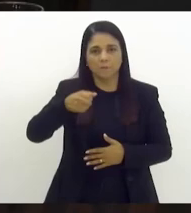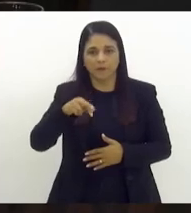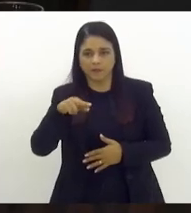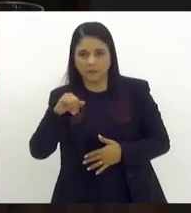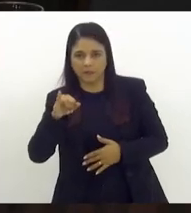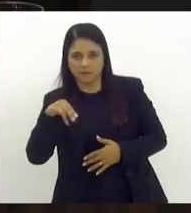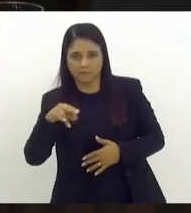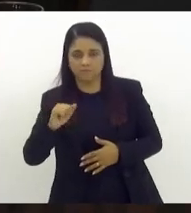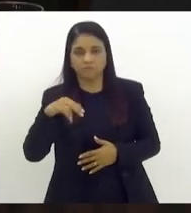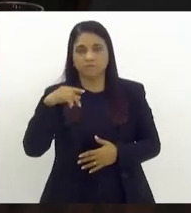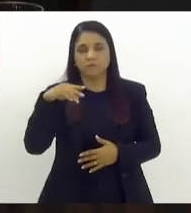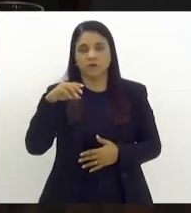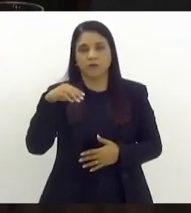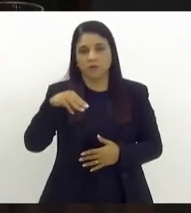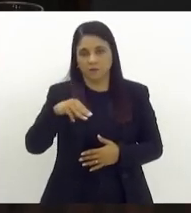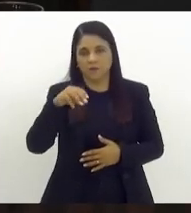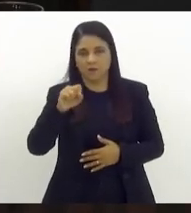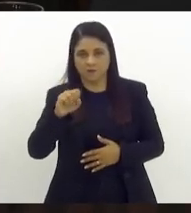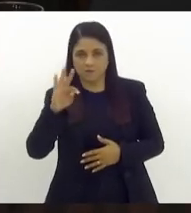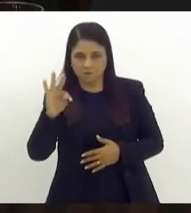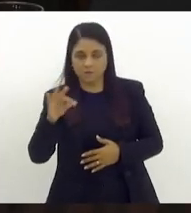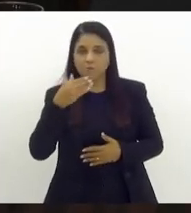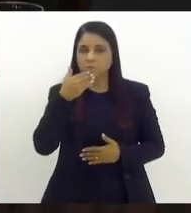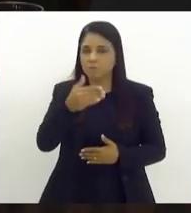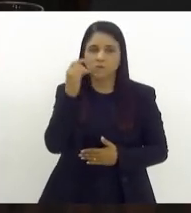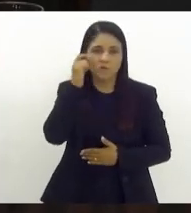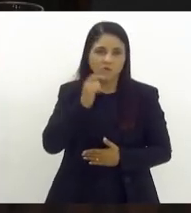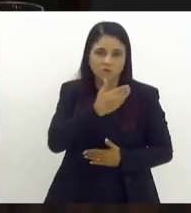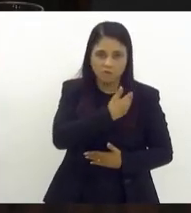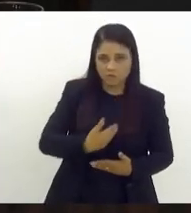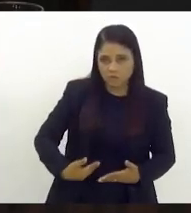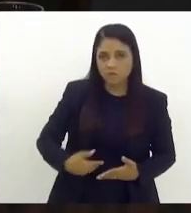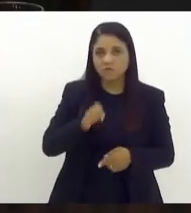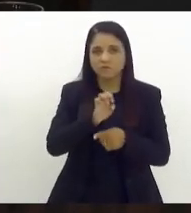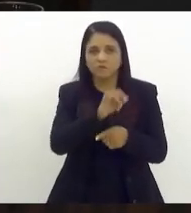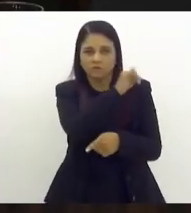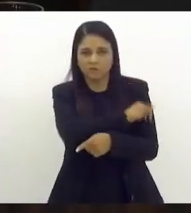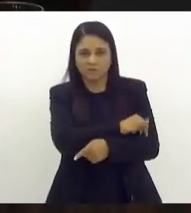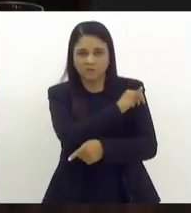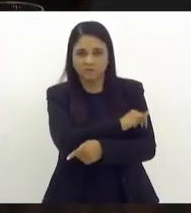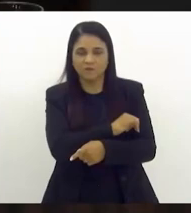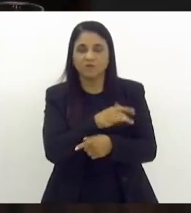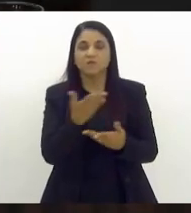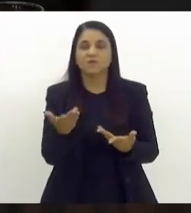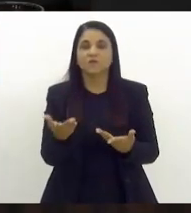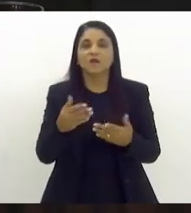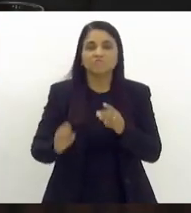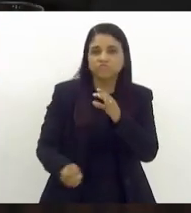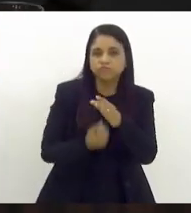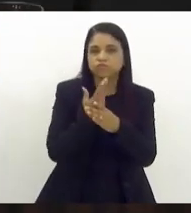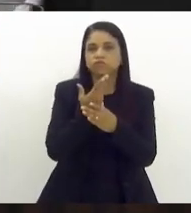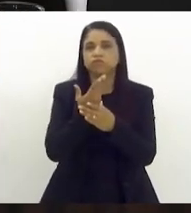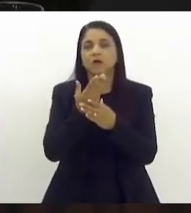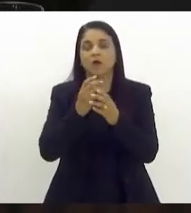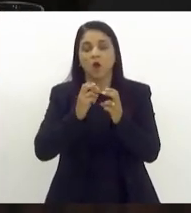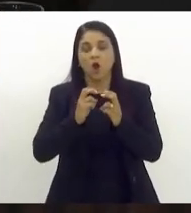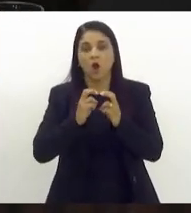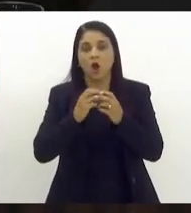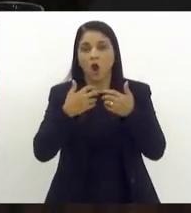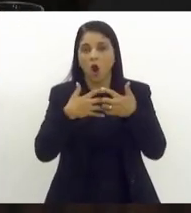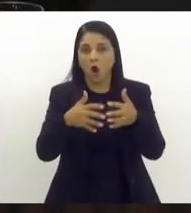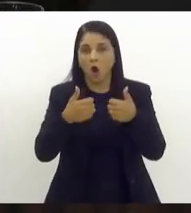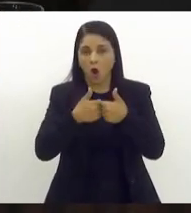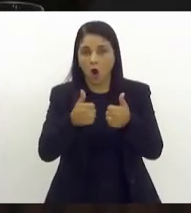do MST, que solicita ao excelentíssimo governador do Estado do Rio de Janeiro, Cláudio Castro, a criação de uma linha de ônibus no